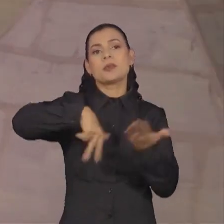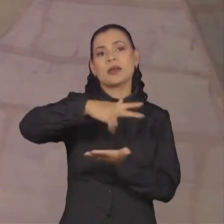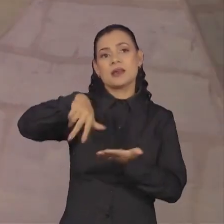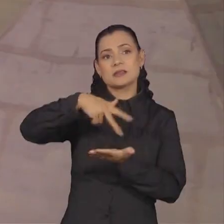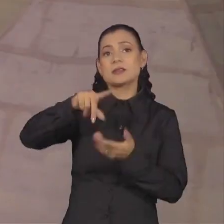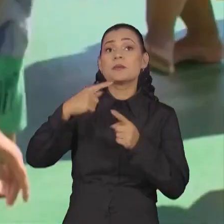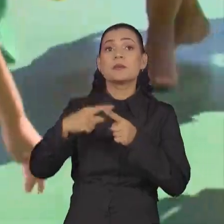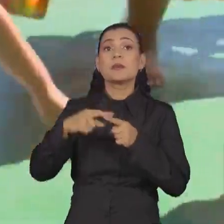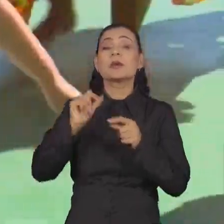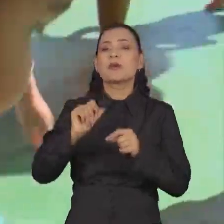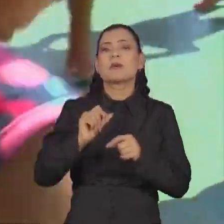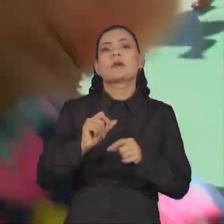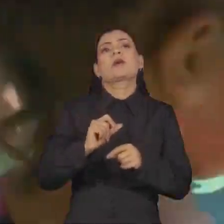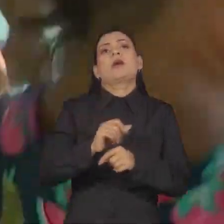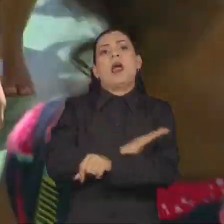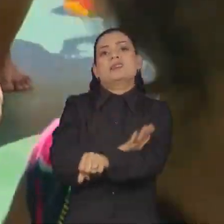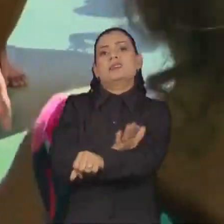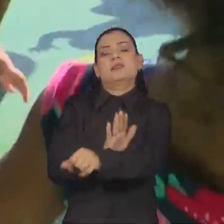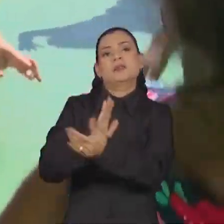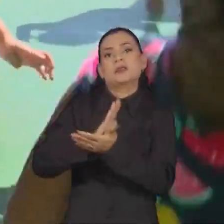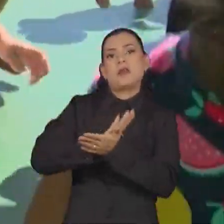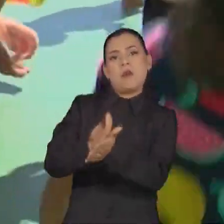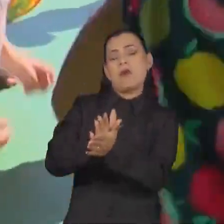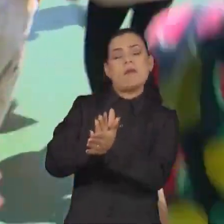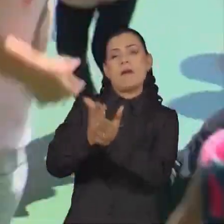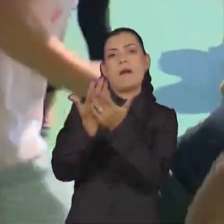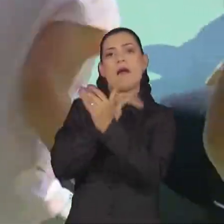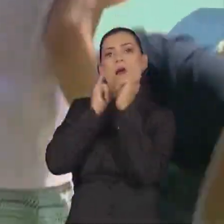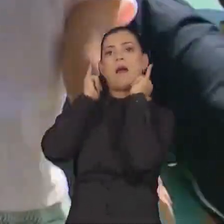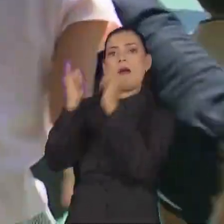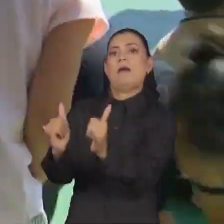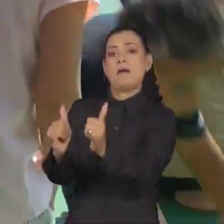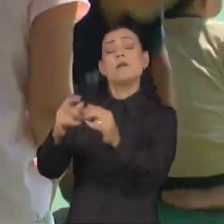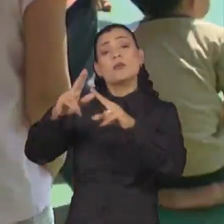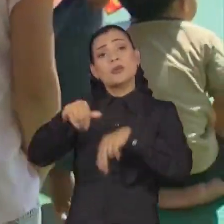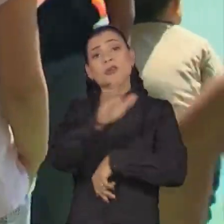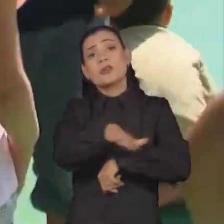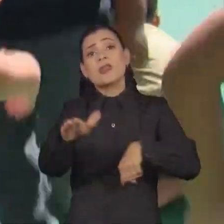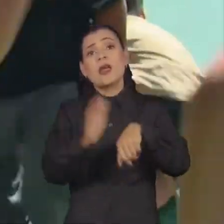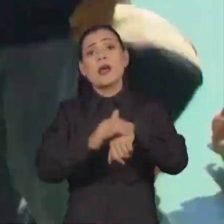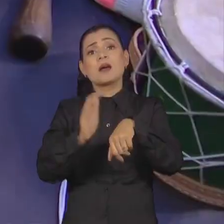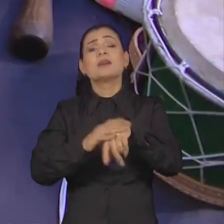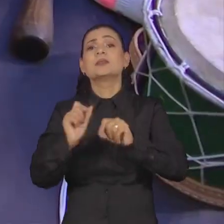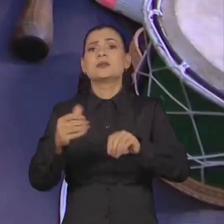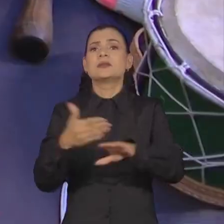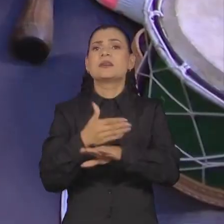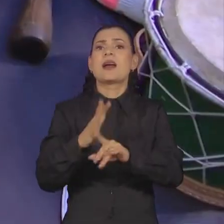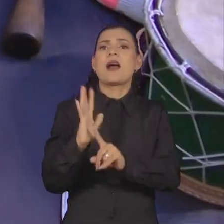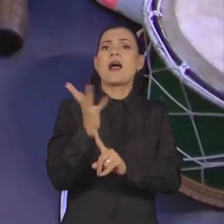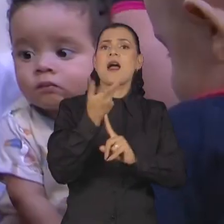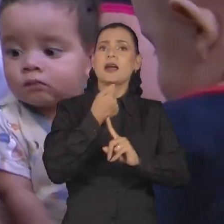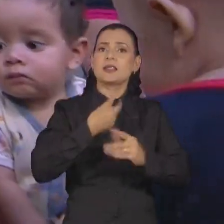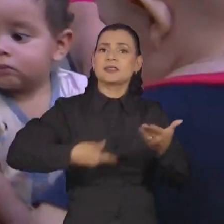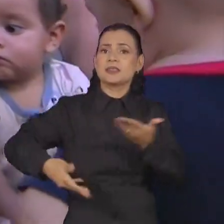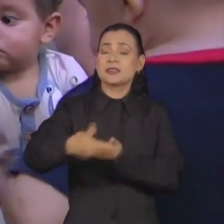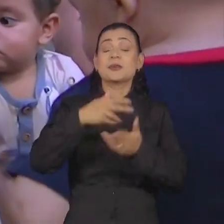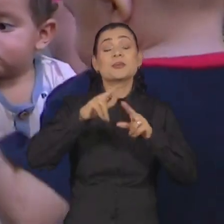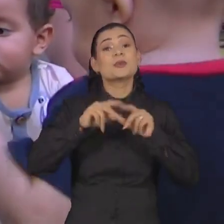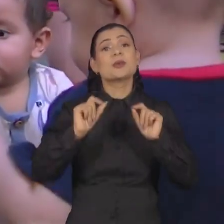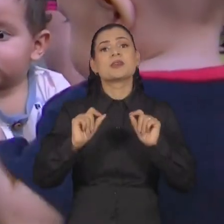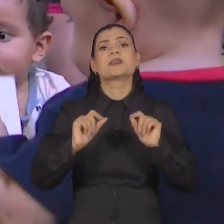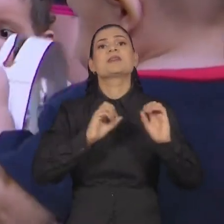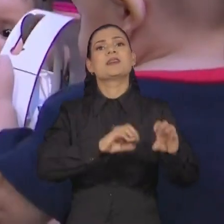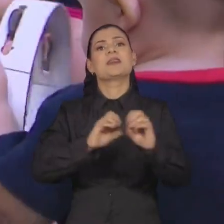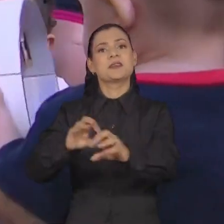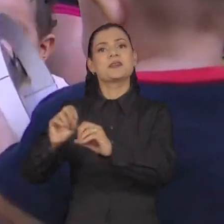currículo antirracista. As crianças aprendem histórias, as crianças vivenciam a arte. Neste SEI, educar é uma